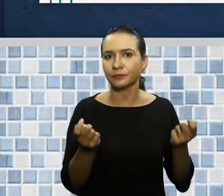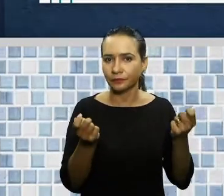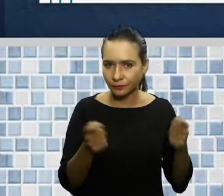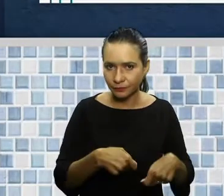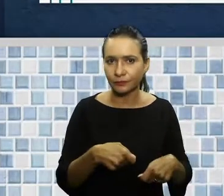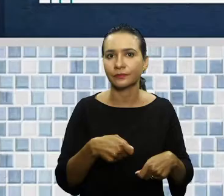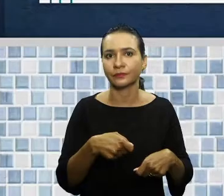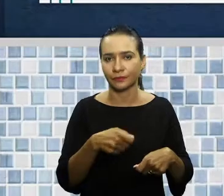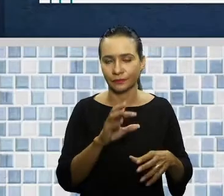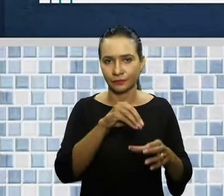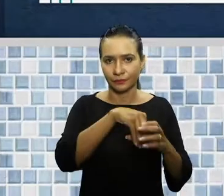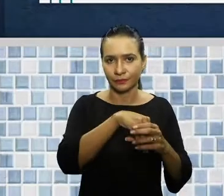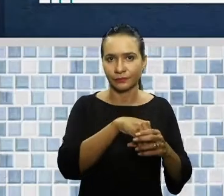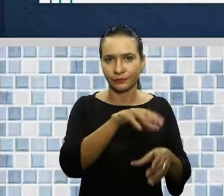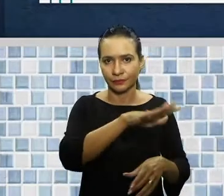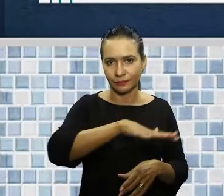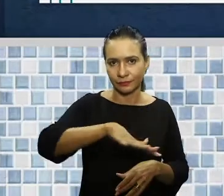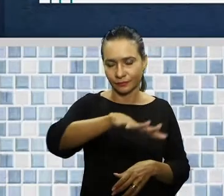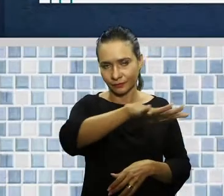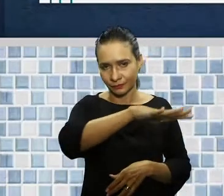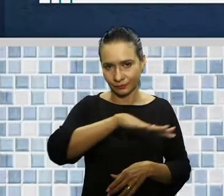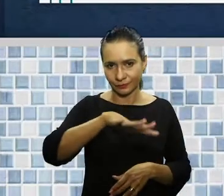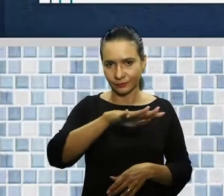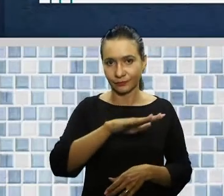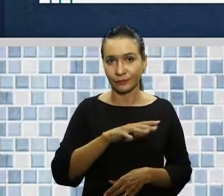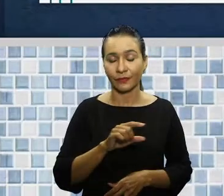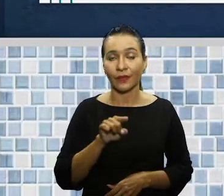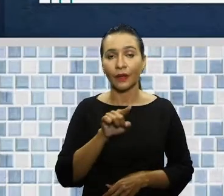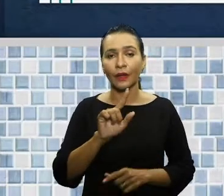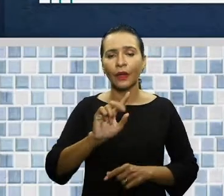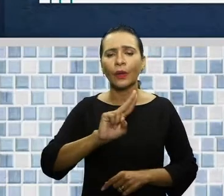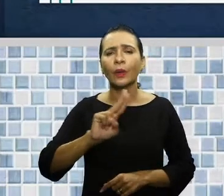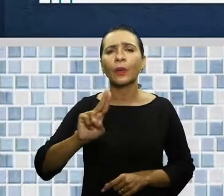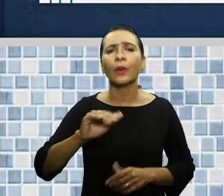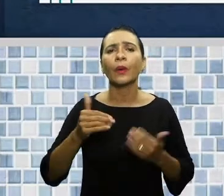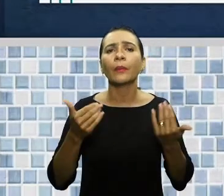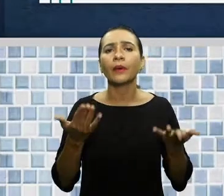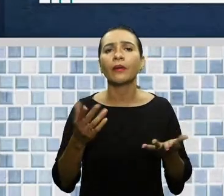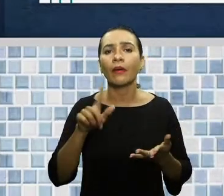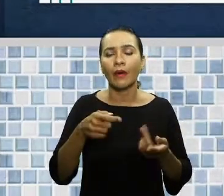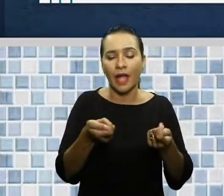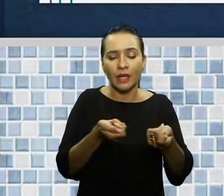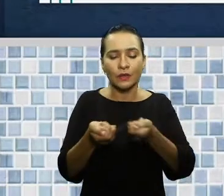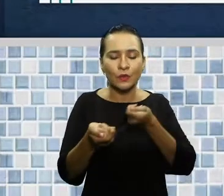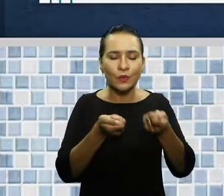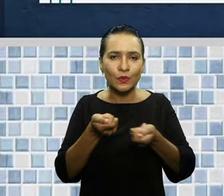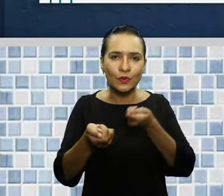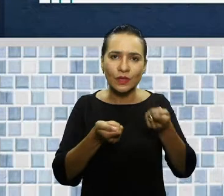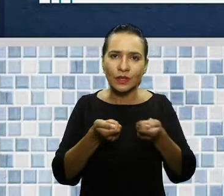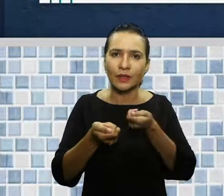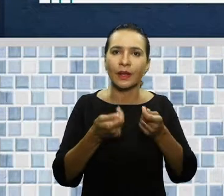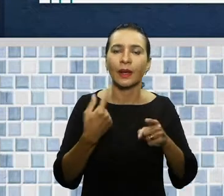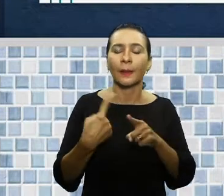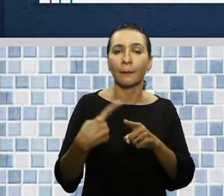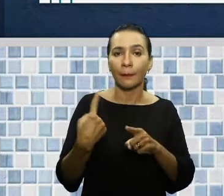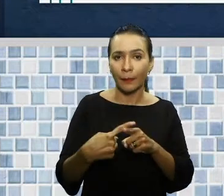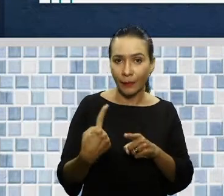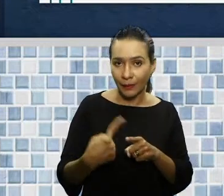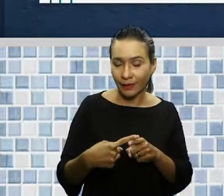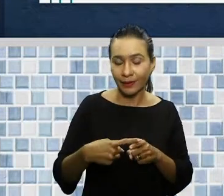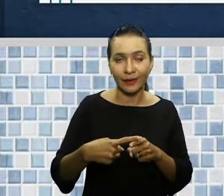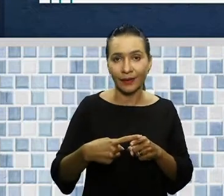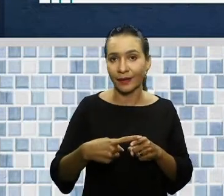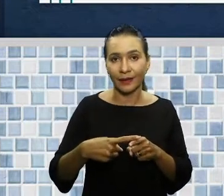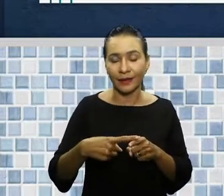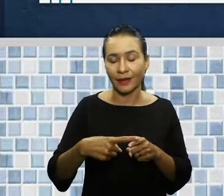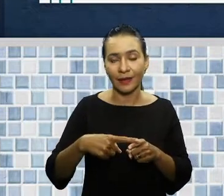suficientes dentro de um ecossistema, a gente diz que esse ambiente está em sustentabilidade, porque não vai